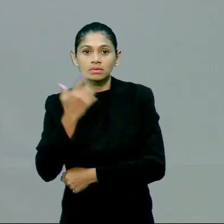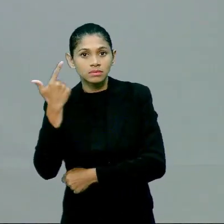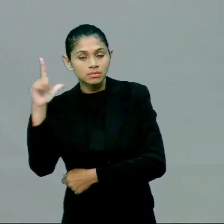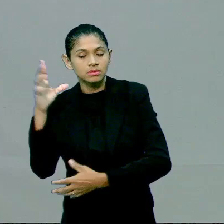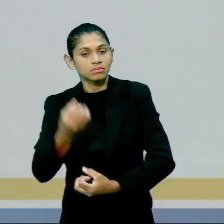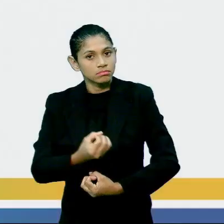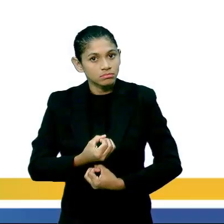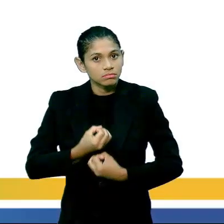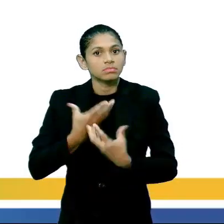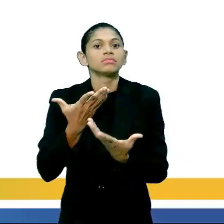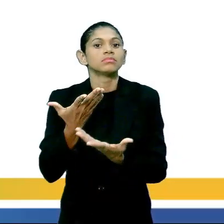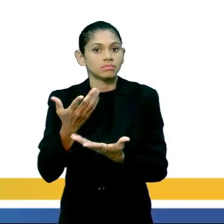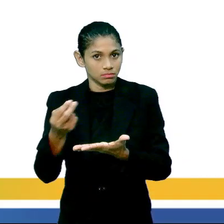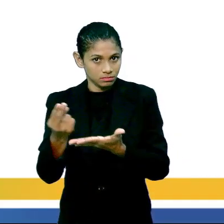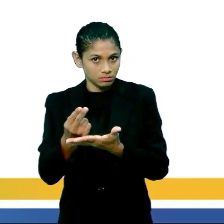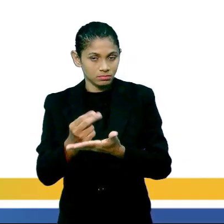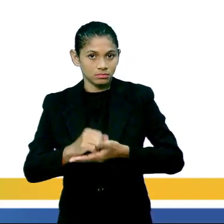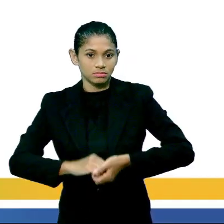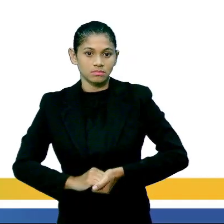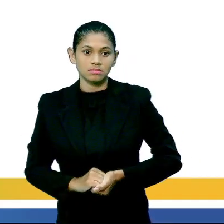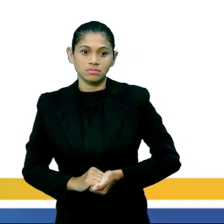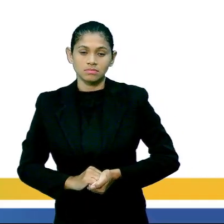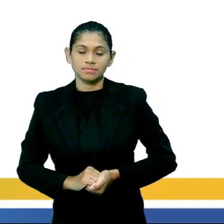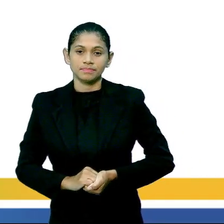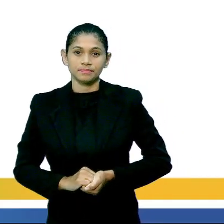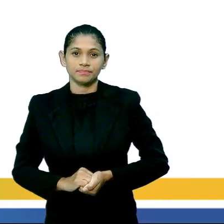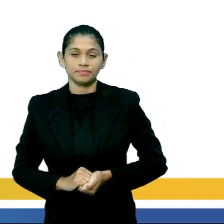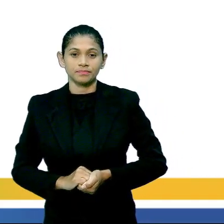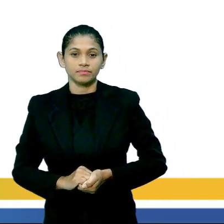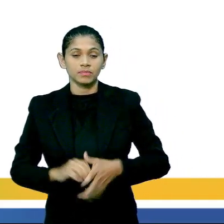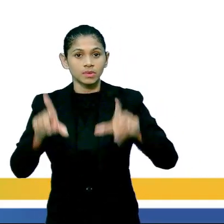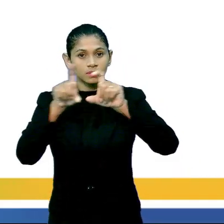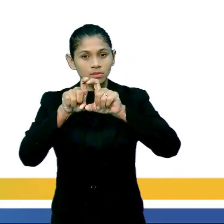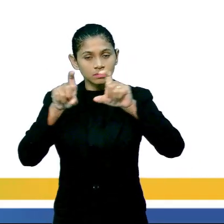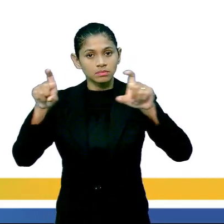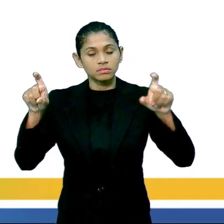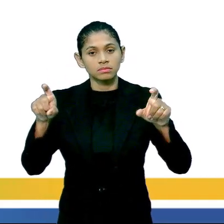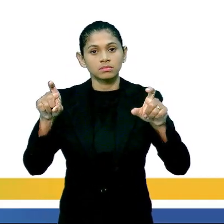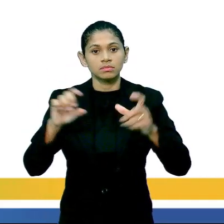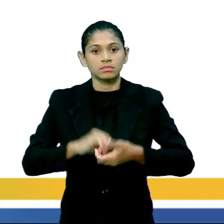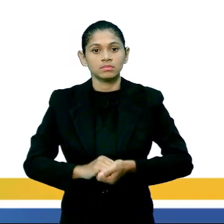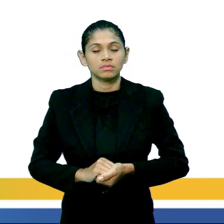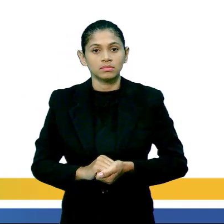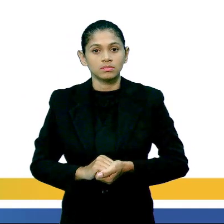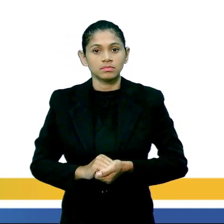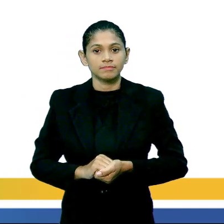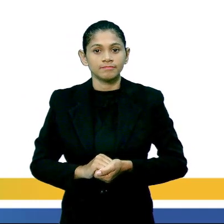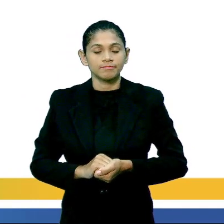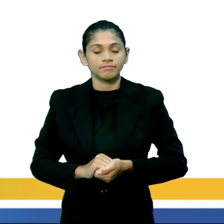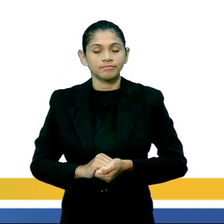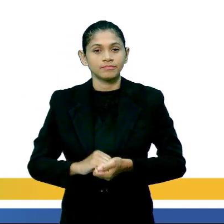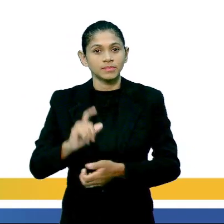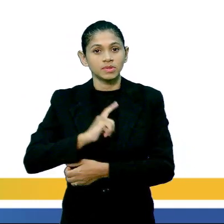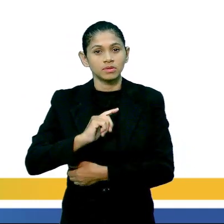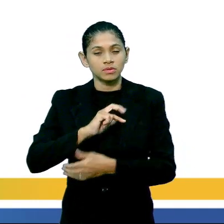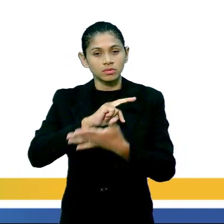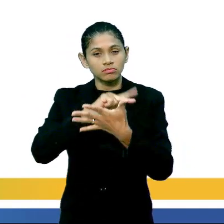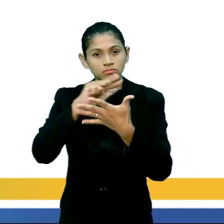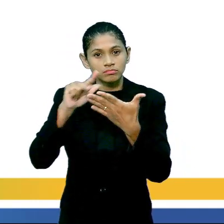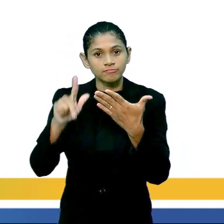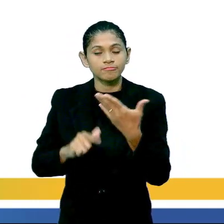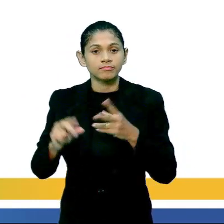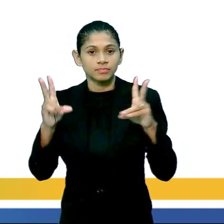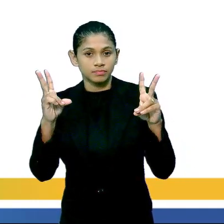questão solicita. No trecho acima de Castro Alves, reúnem-se vários dos temas